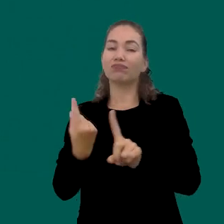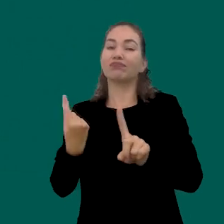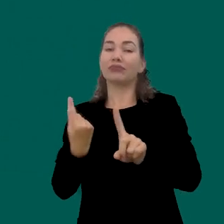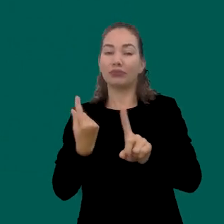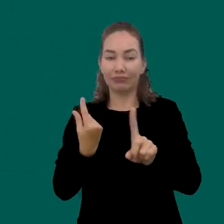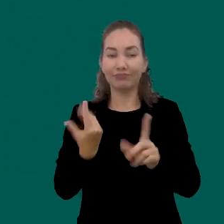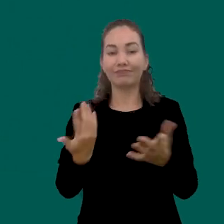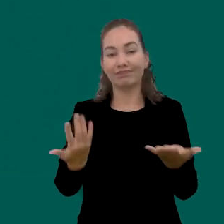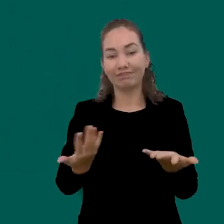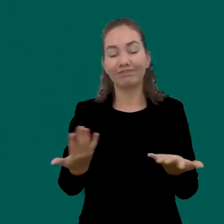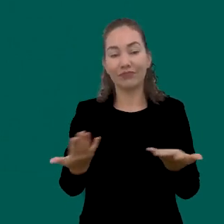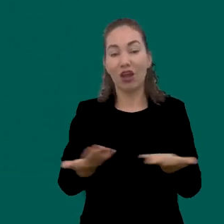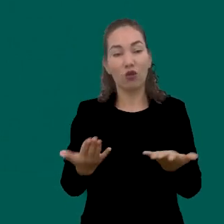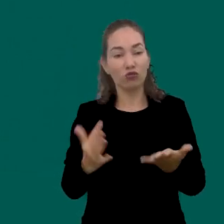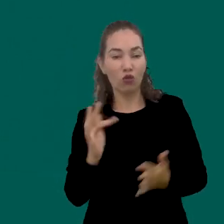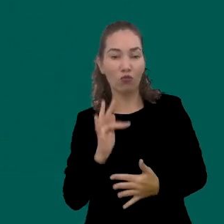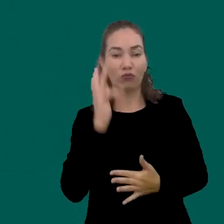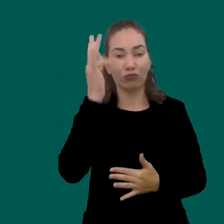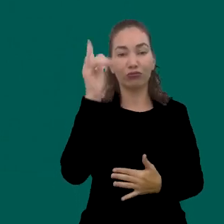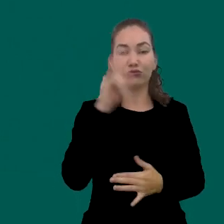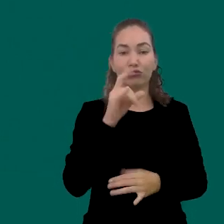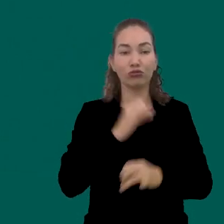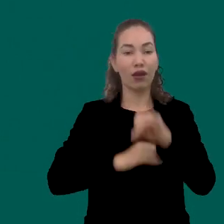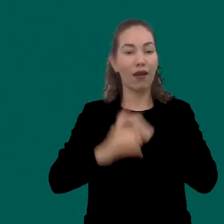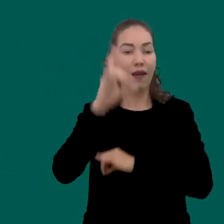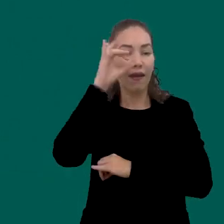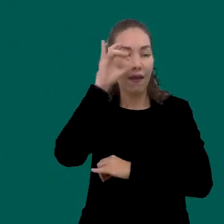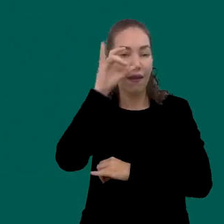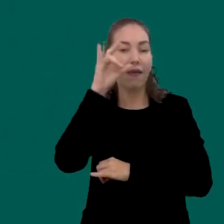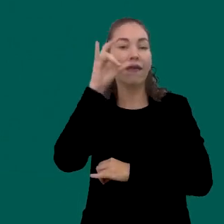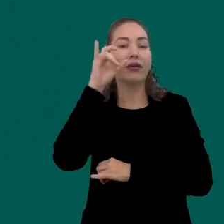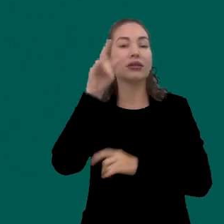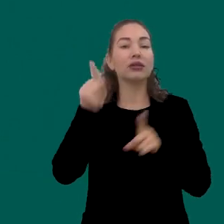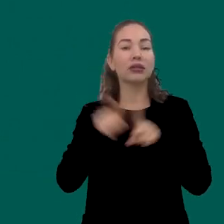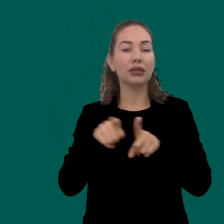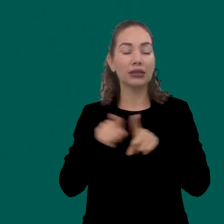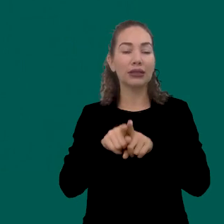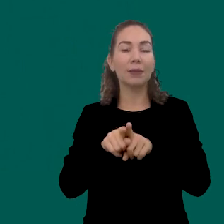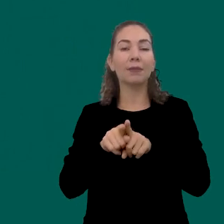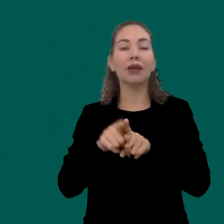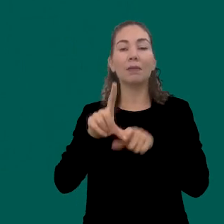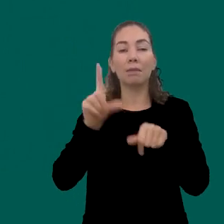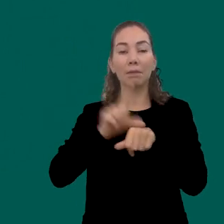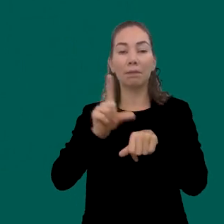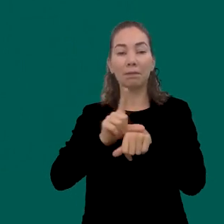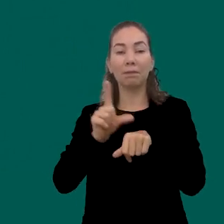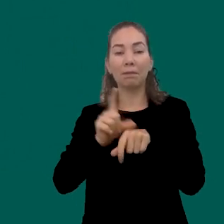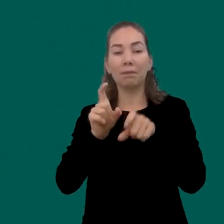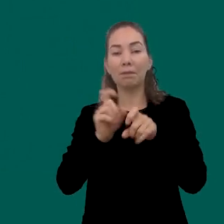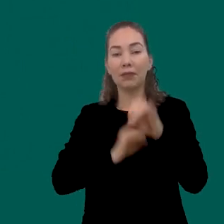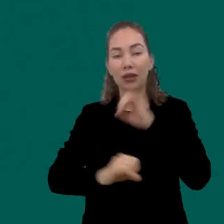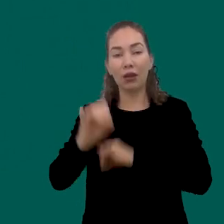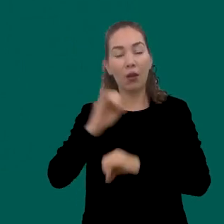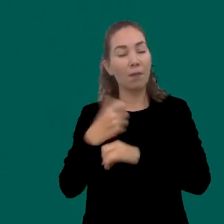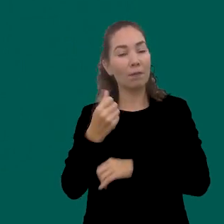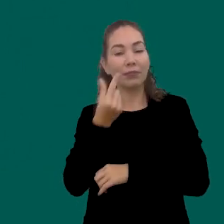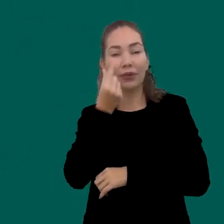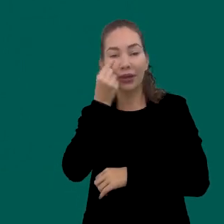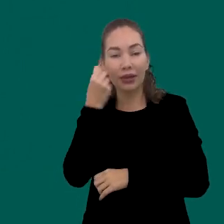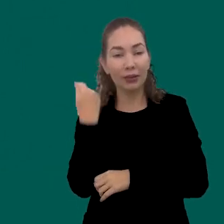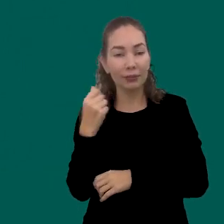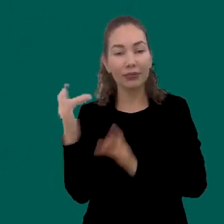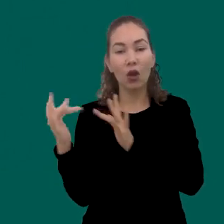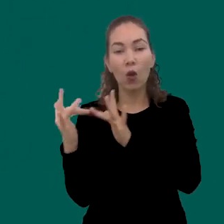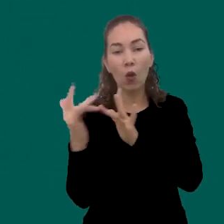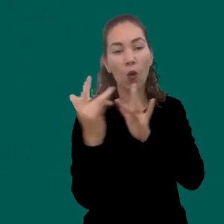online praticamente é o futuro, tanto para Instagram, tanto para a loja física como para a loja digital. Tem que estar no online presente, que ali a gente consegue ter um